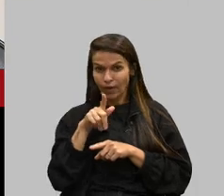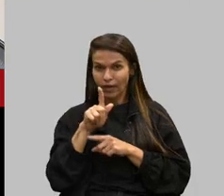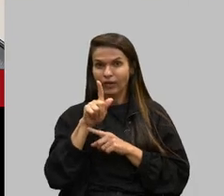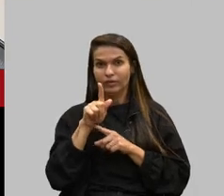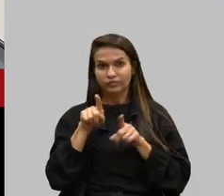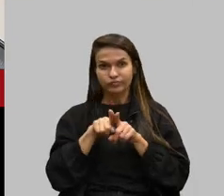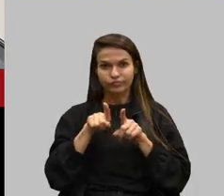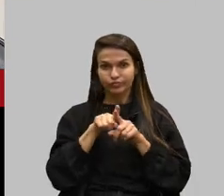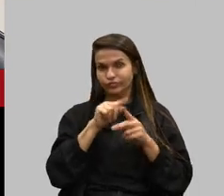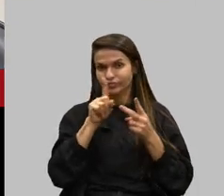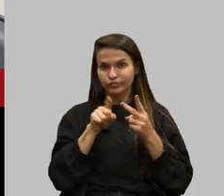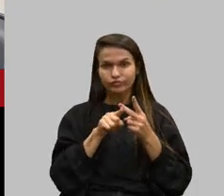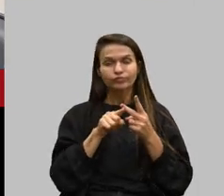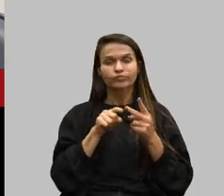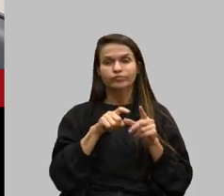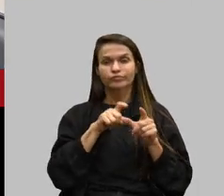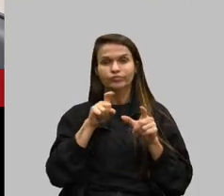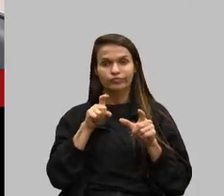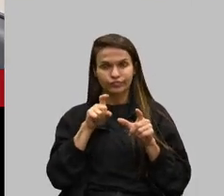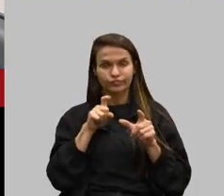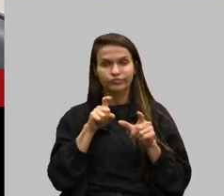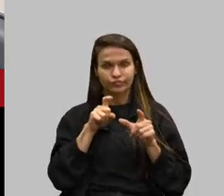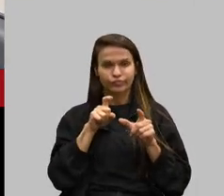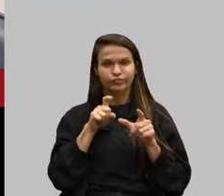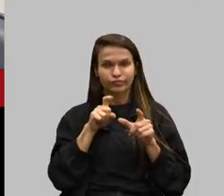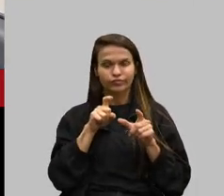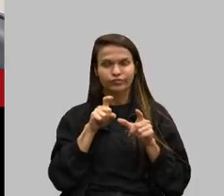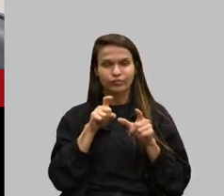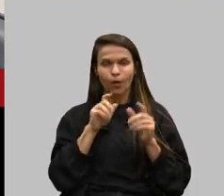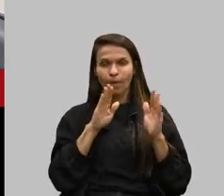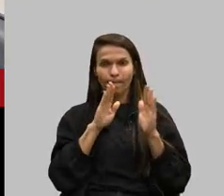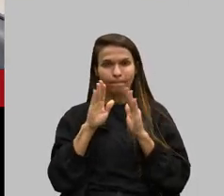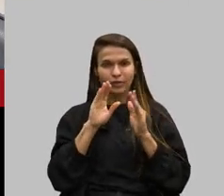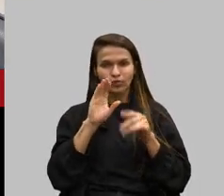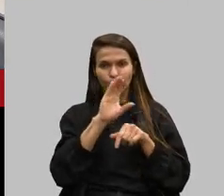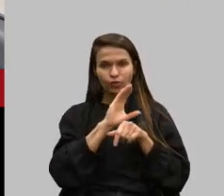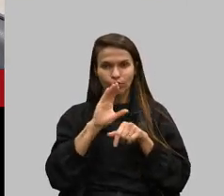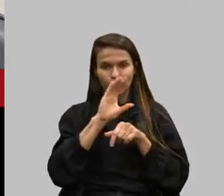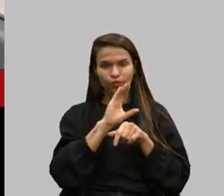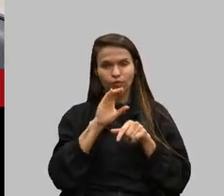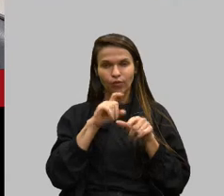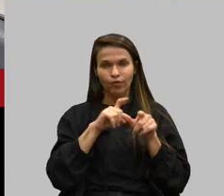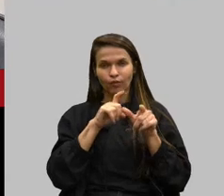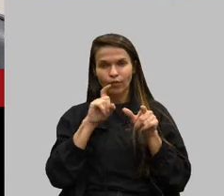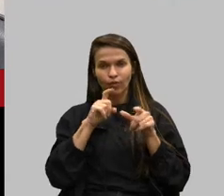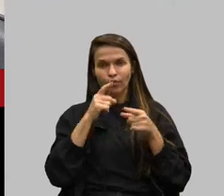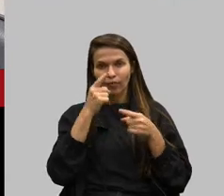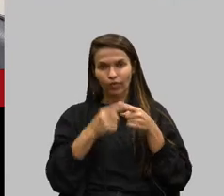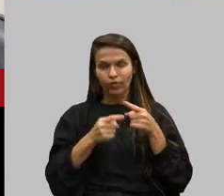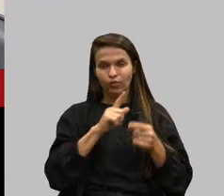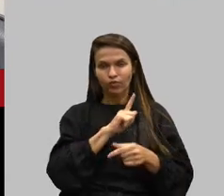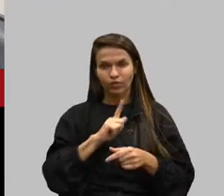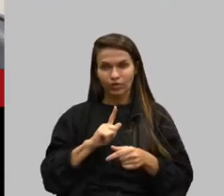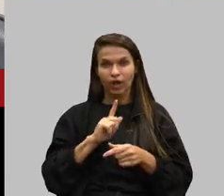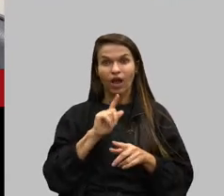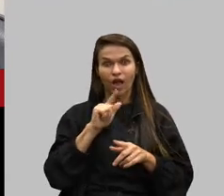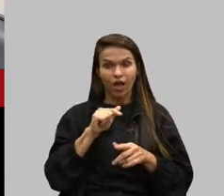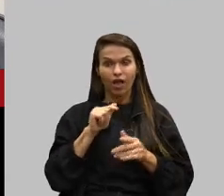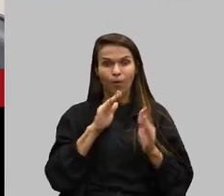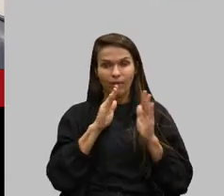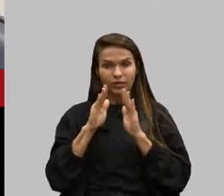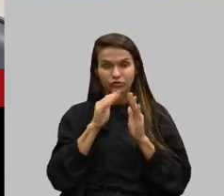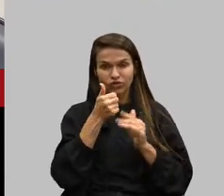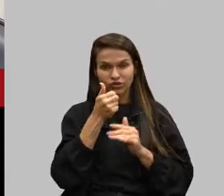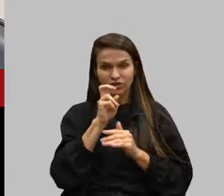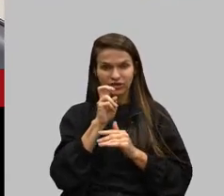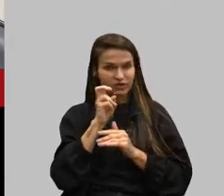da recomposição o prazo constitucional para sanção ao veto do governador são de 15 dias úteis